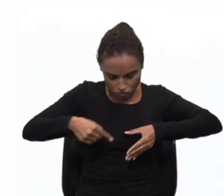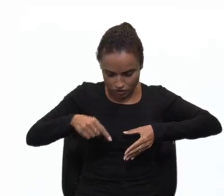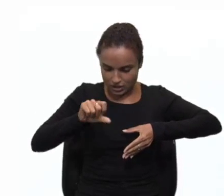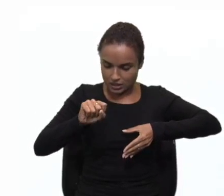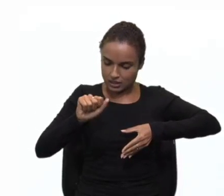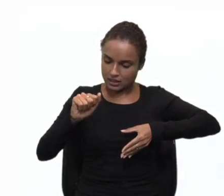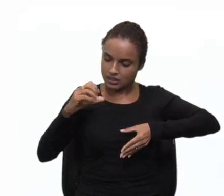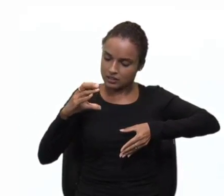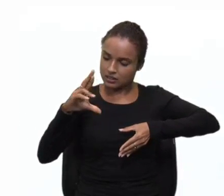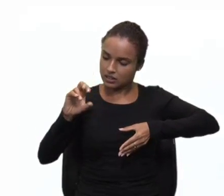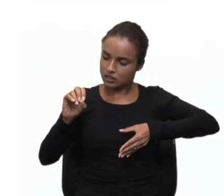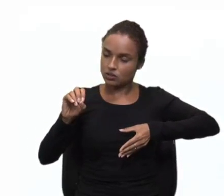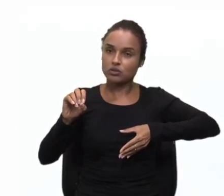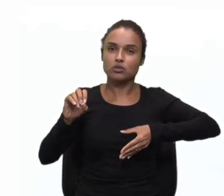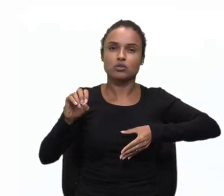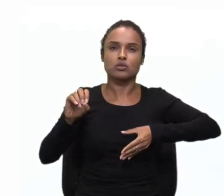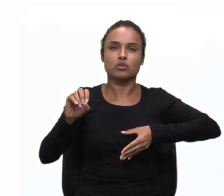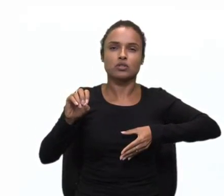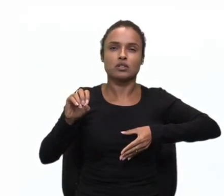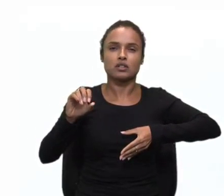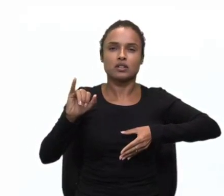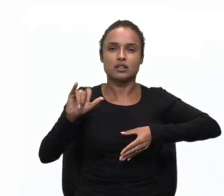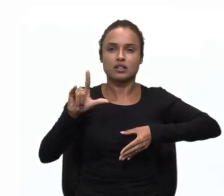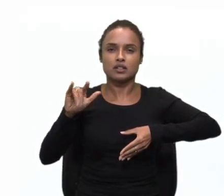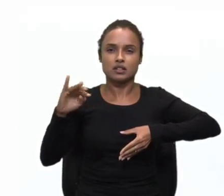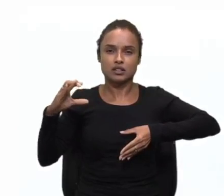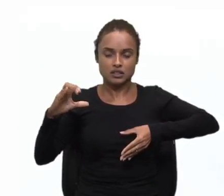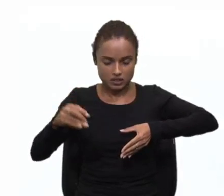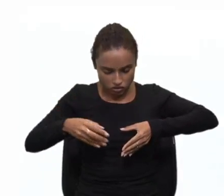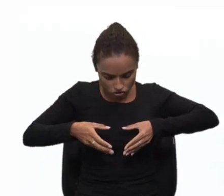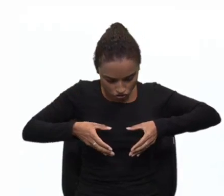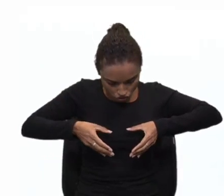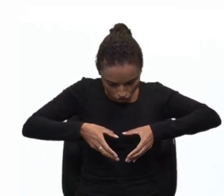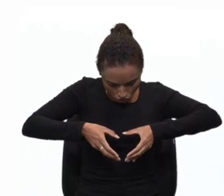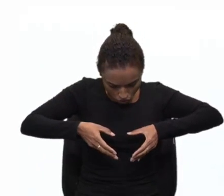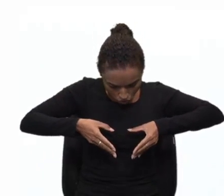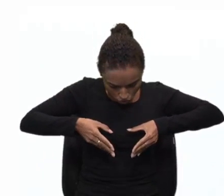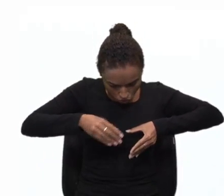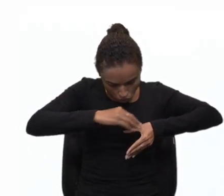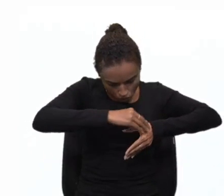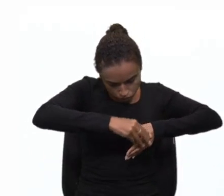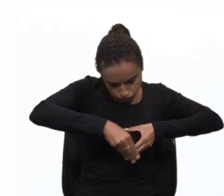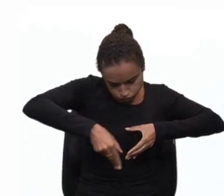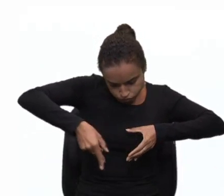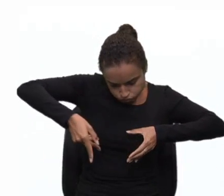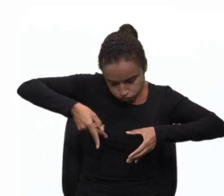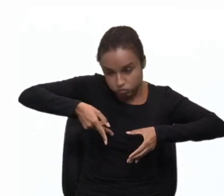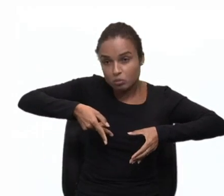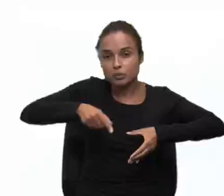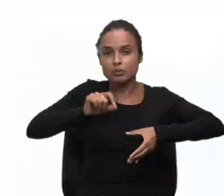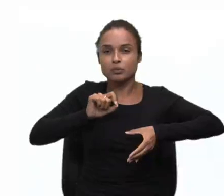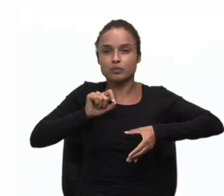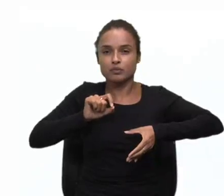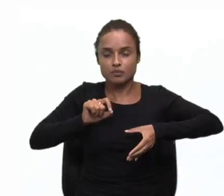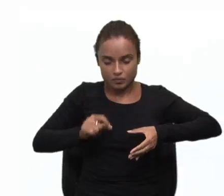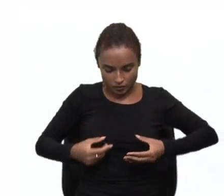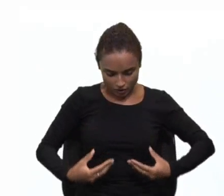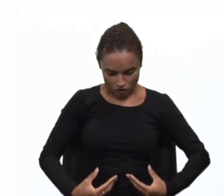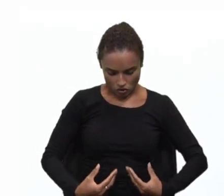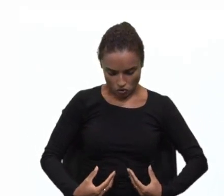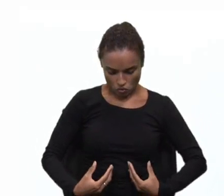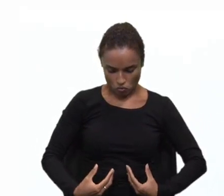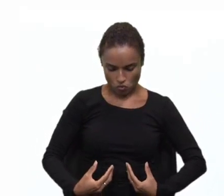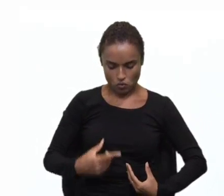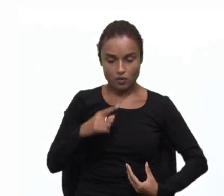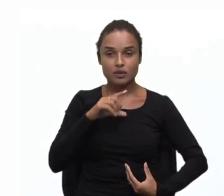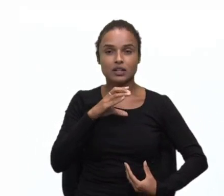sacroiliaca. E nós temos quem? A símfise púbica. Bom, ela reúne os